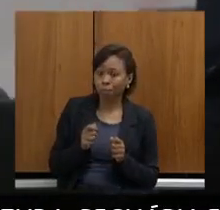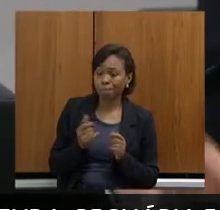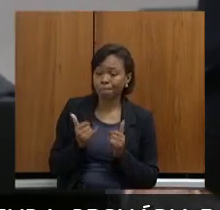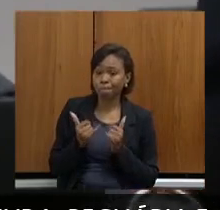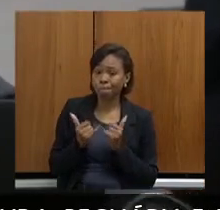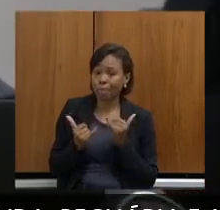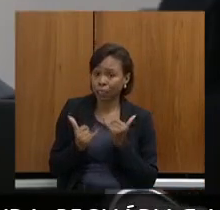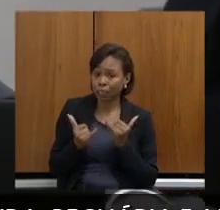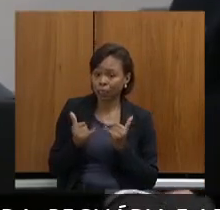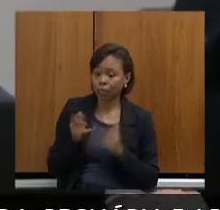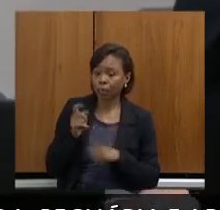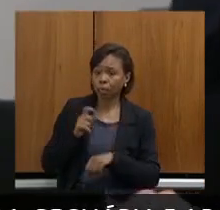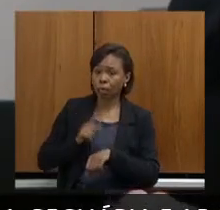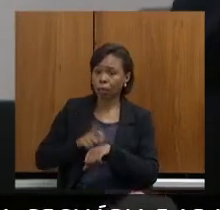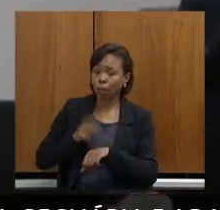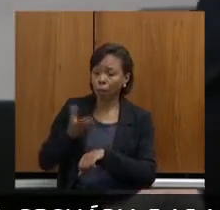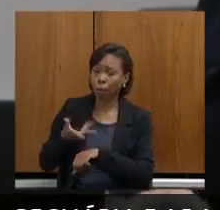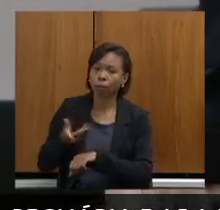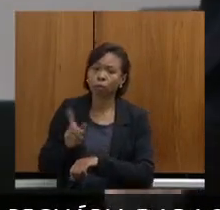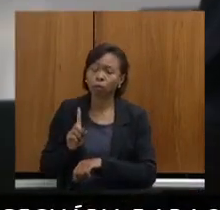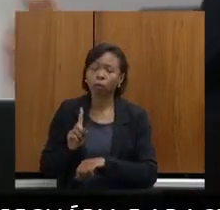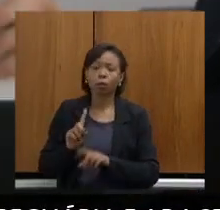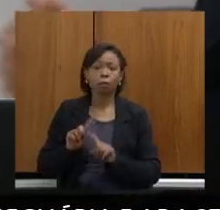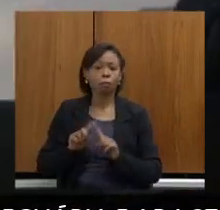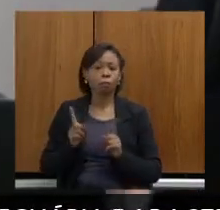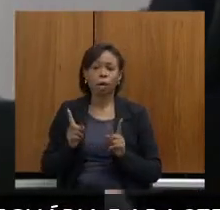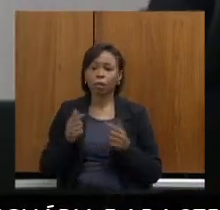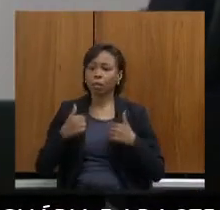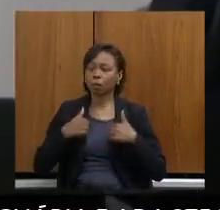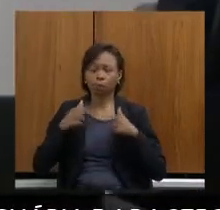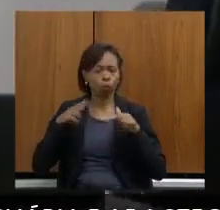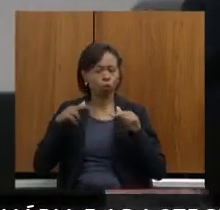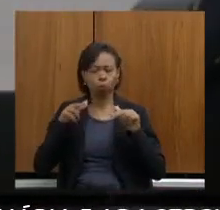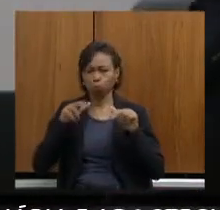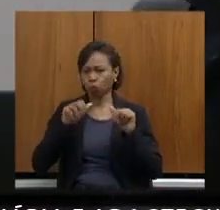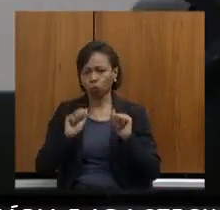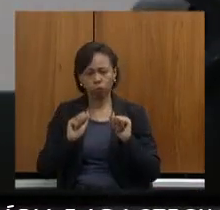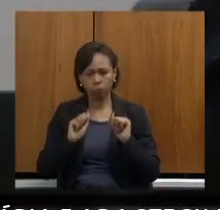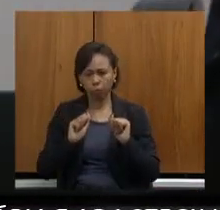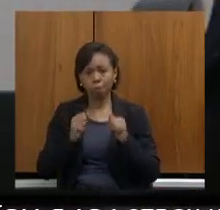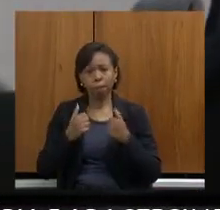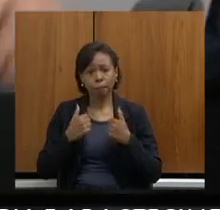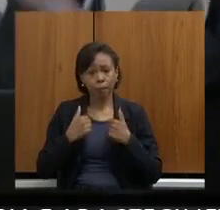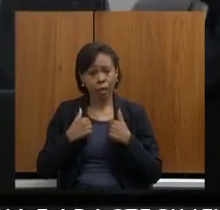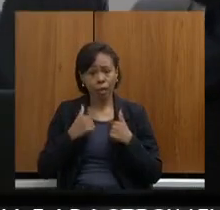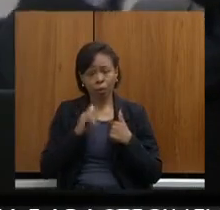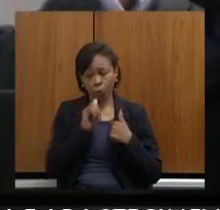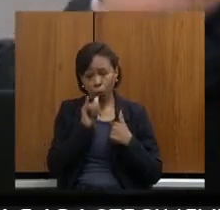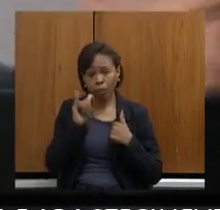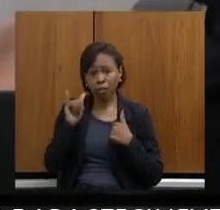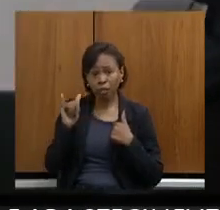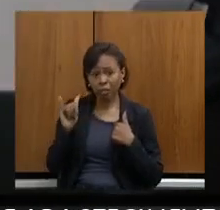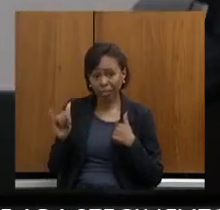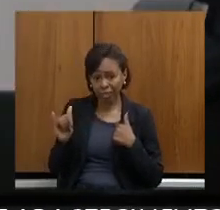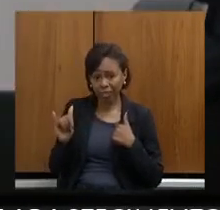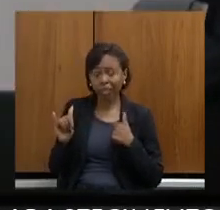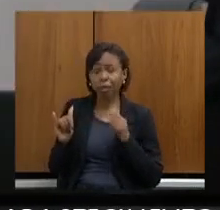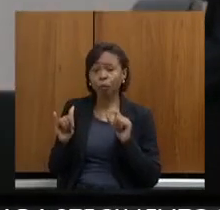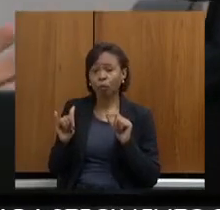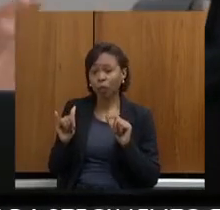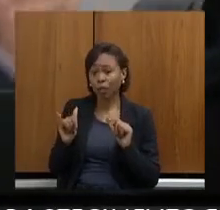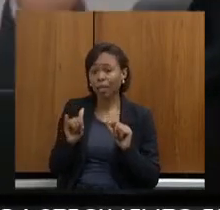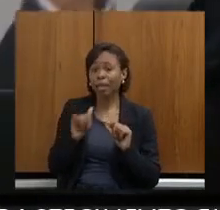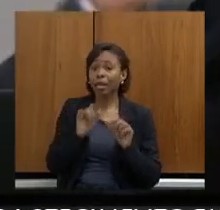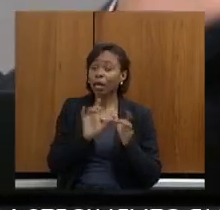de que não é não é e não será nunca da minha parte O que eu o que eu coloquei depois que foi